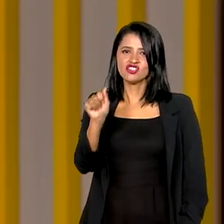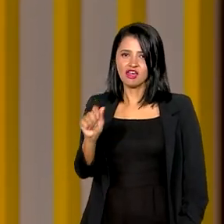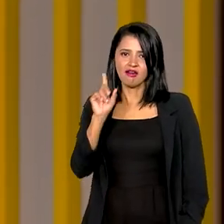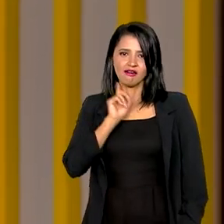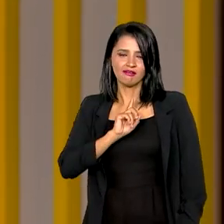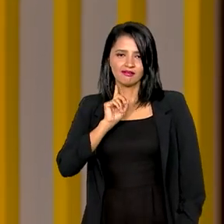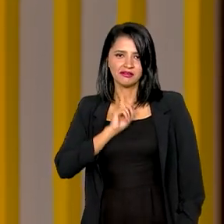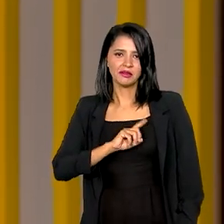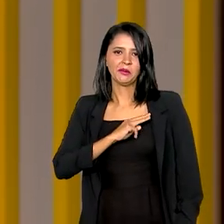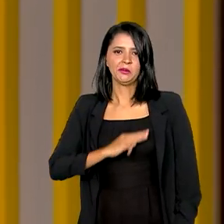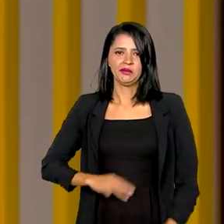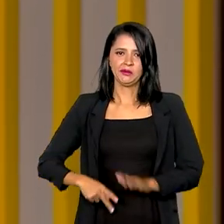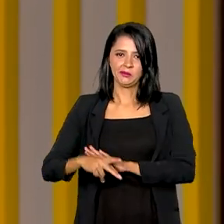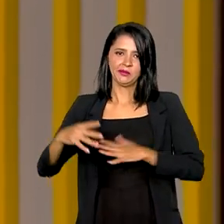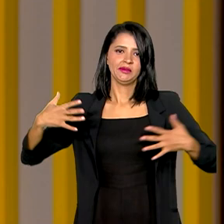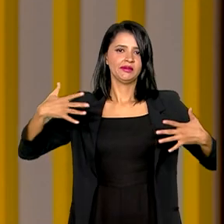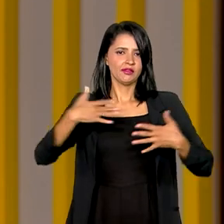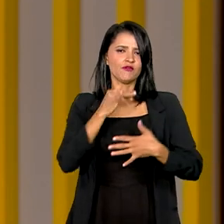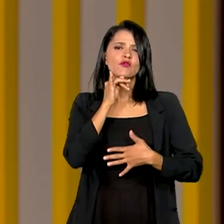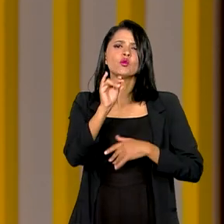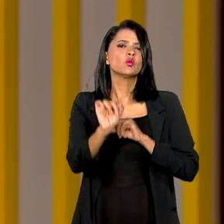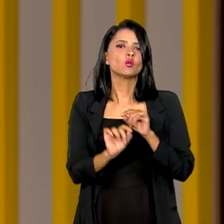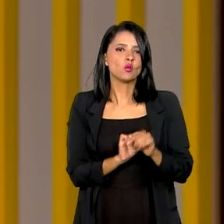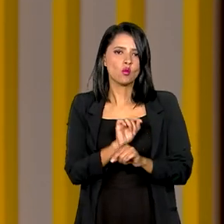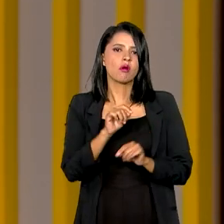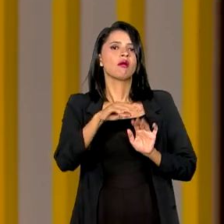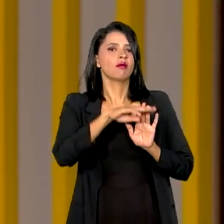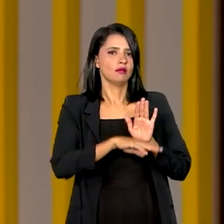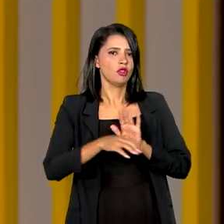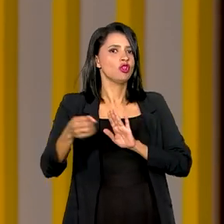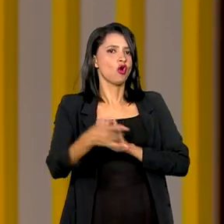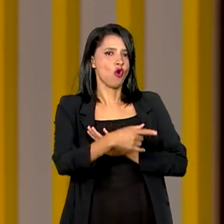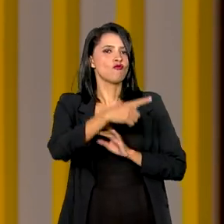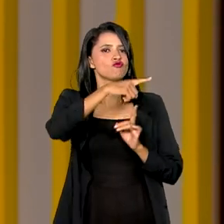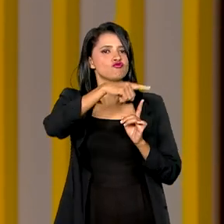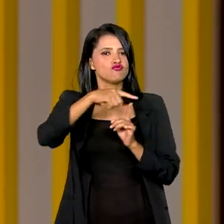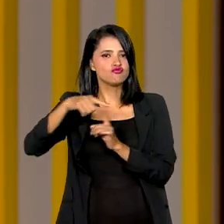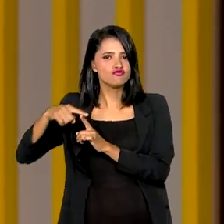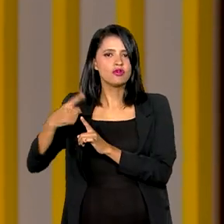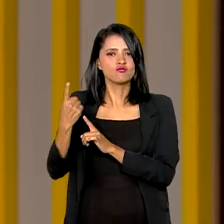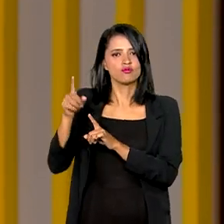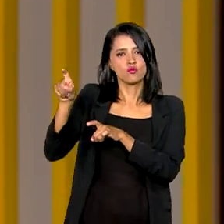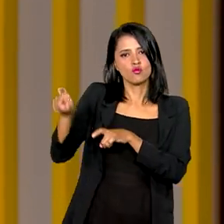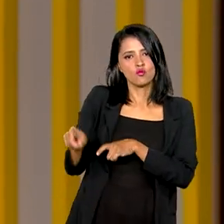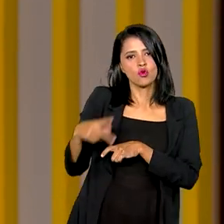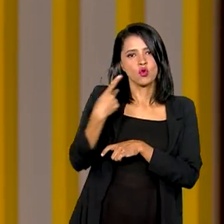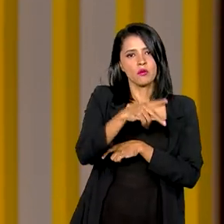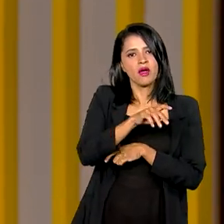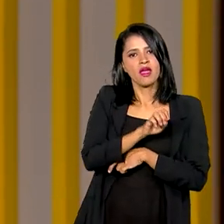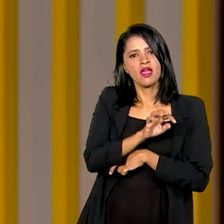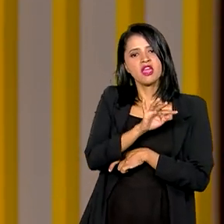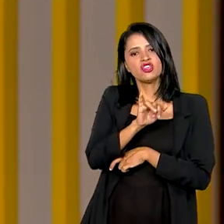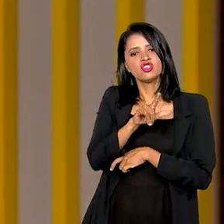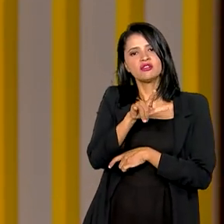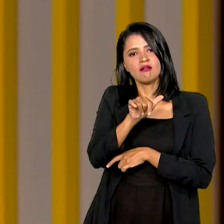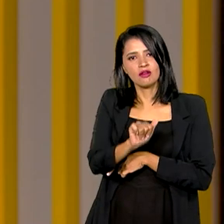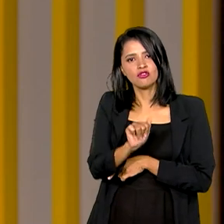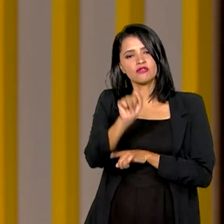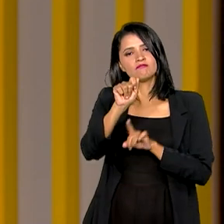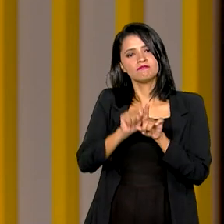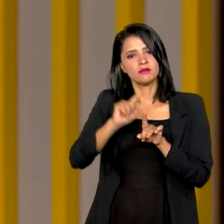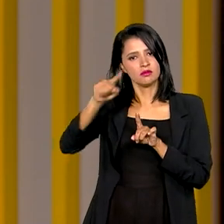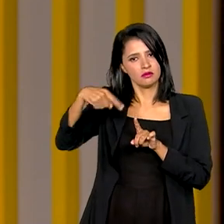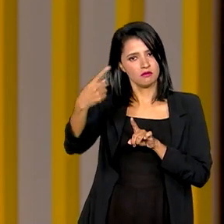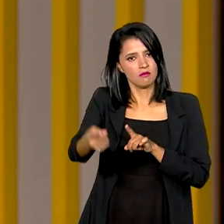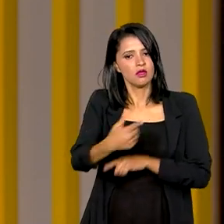das Cidades adiantou que o programa terá novas modalidades, uma rural e uma para entidades, a partir do mês que vem, e que